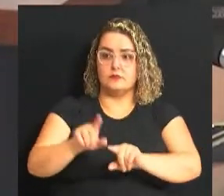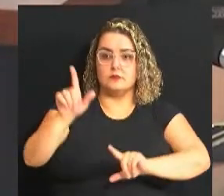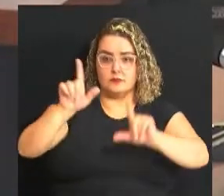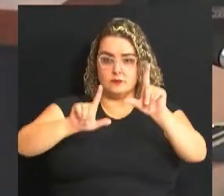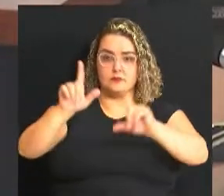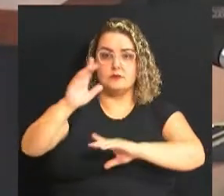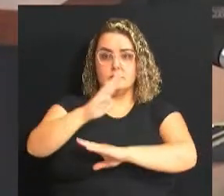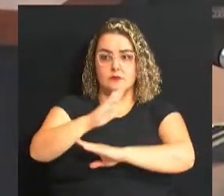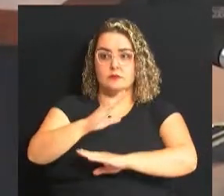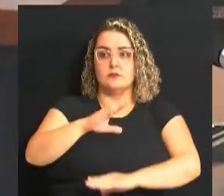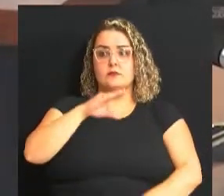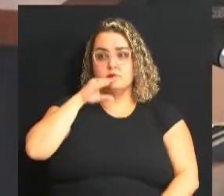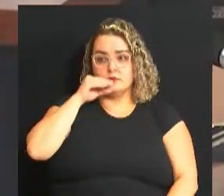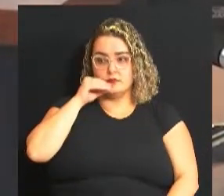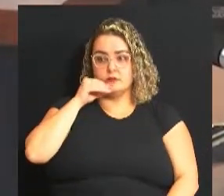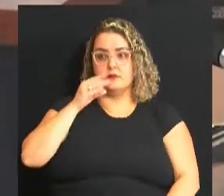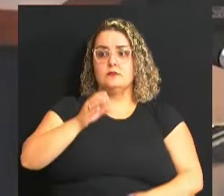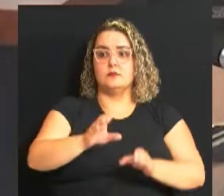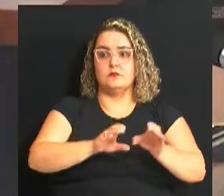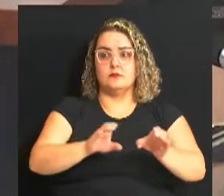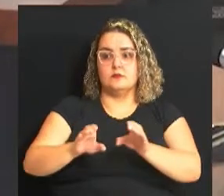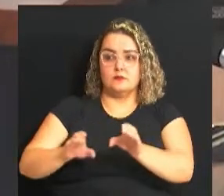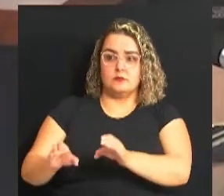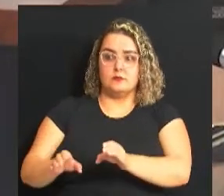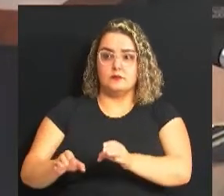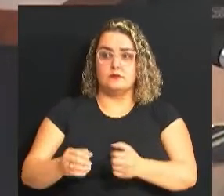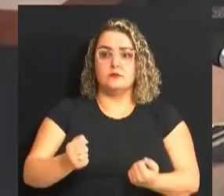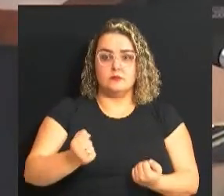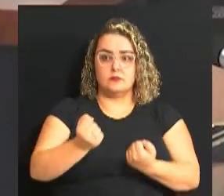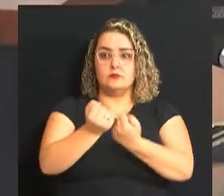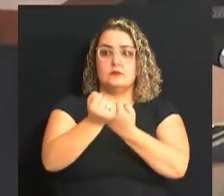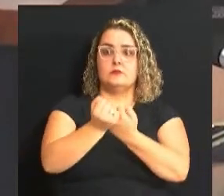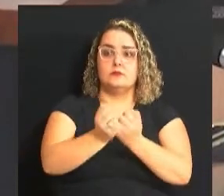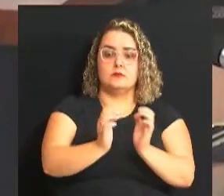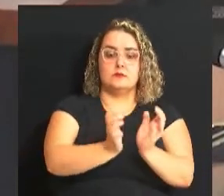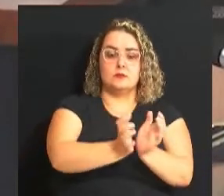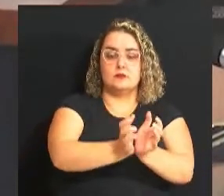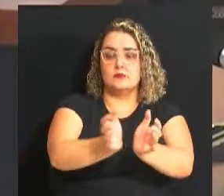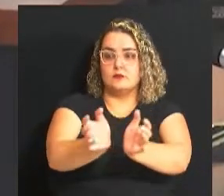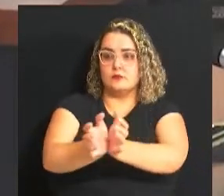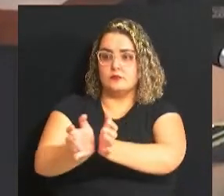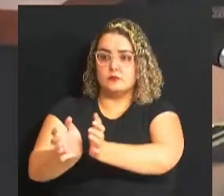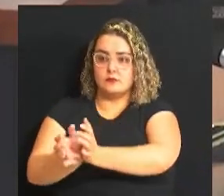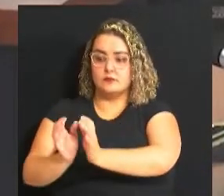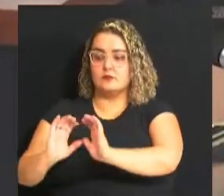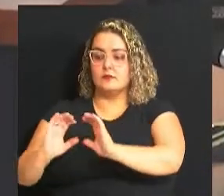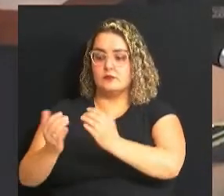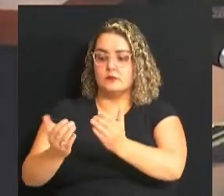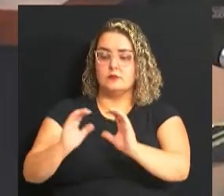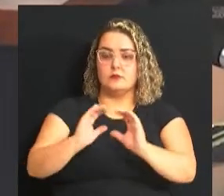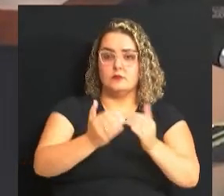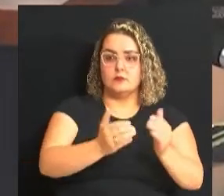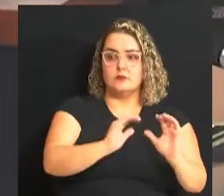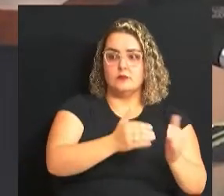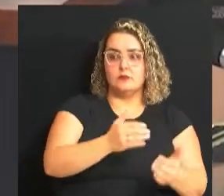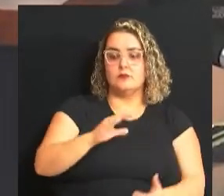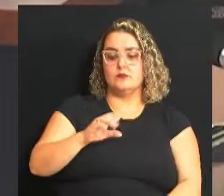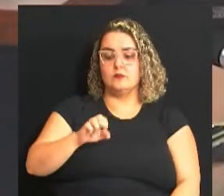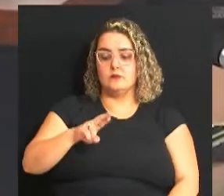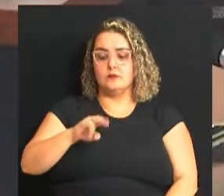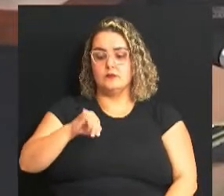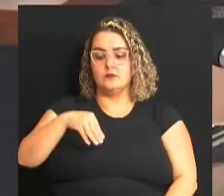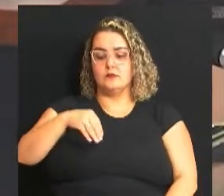aos funcionários da Coordenadoria de Apoio às Comissões, ao cerimonial e os demais funcionários da